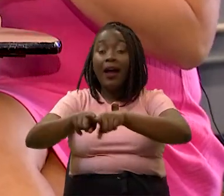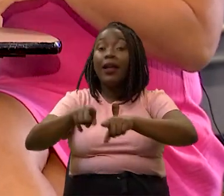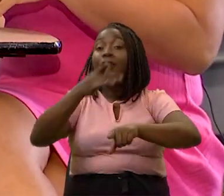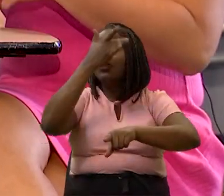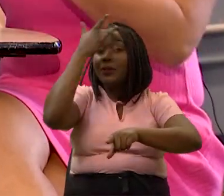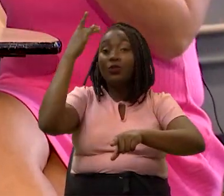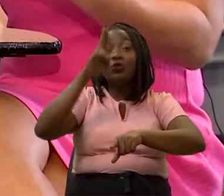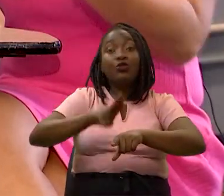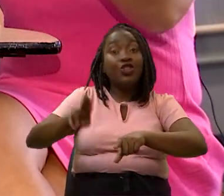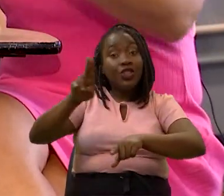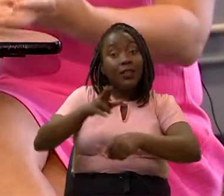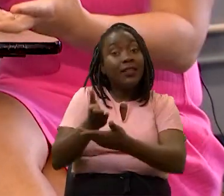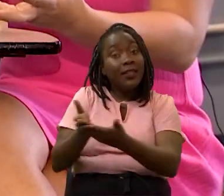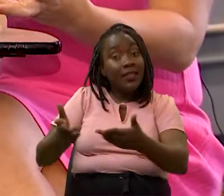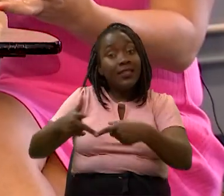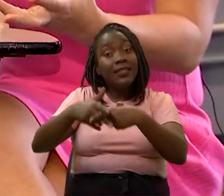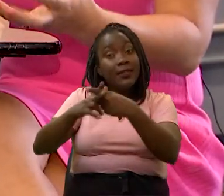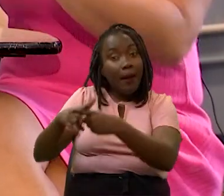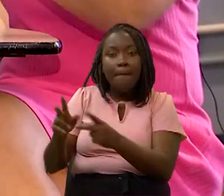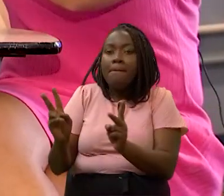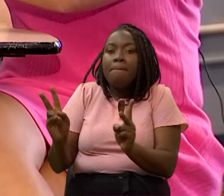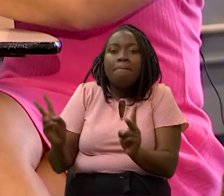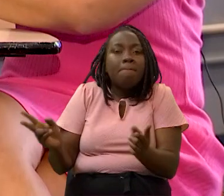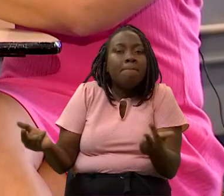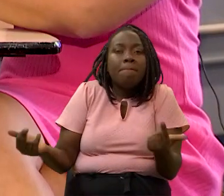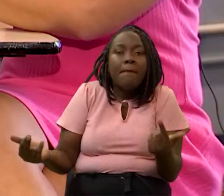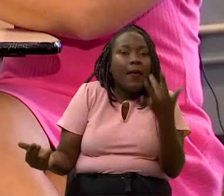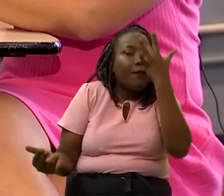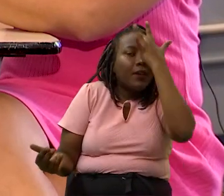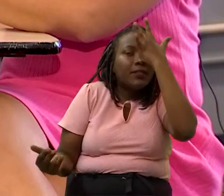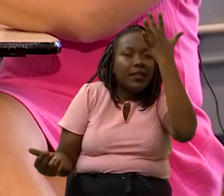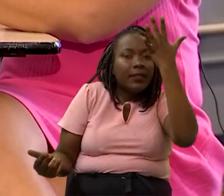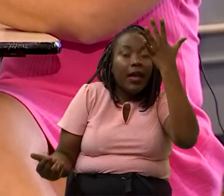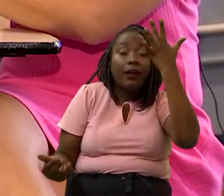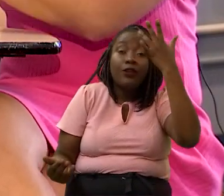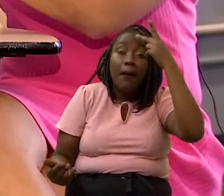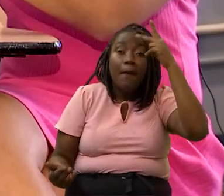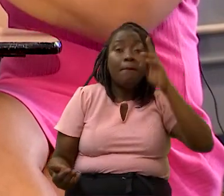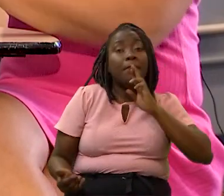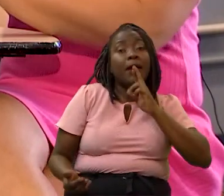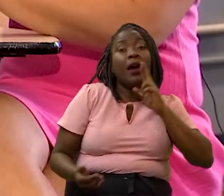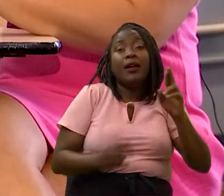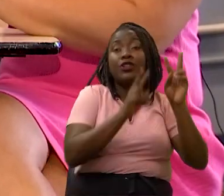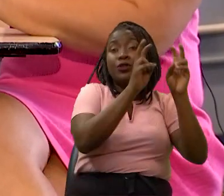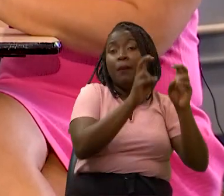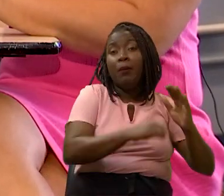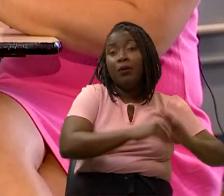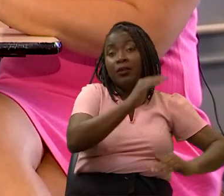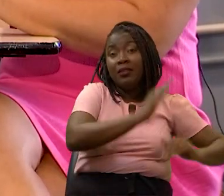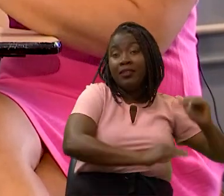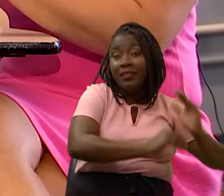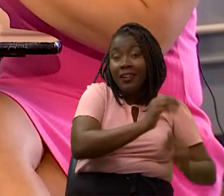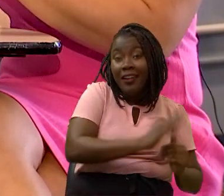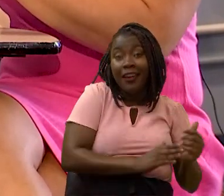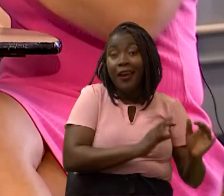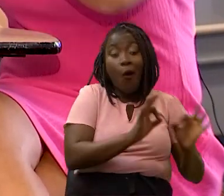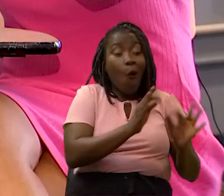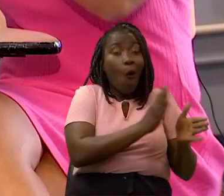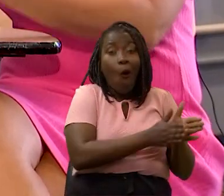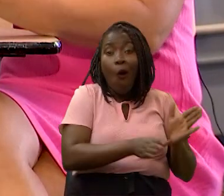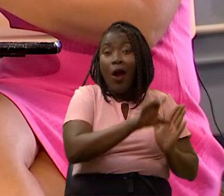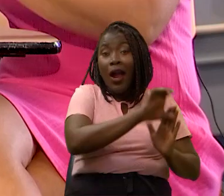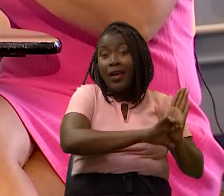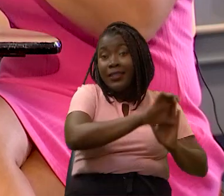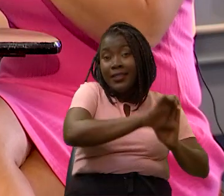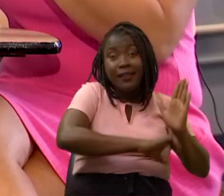Né? As pessoas se utilizam dessas ferramentas com a mesma facilidade para responder a questões profissionais, para